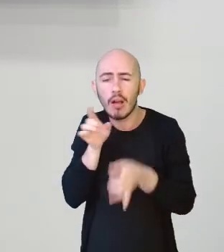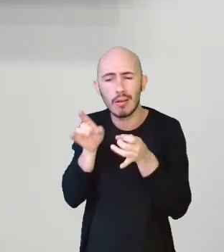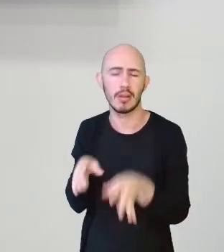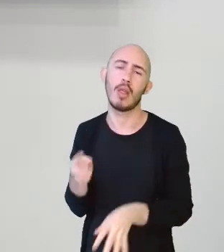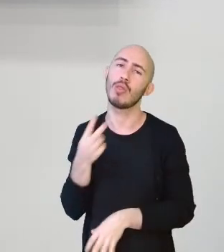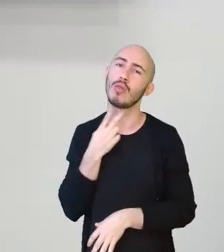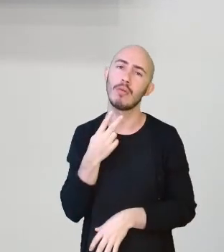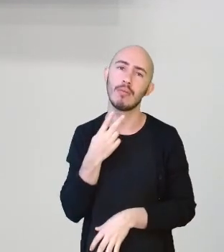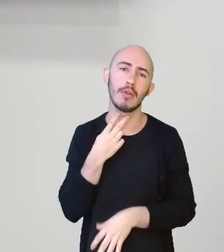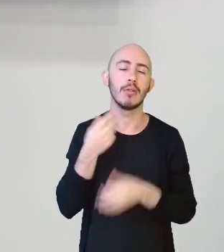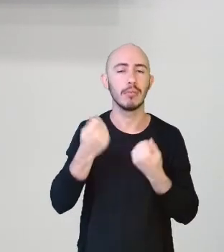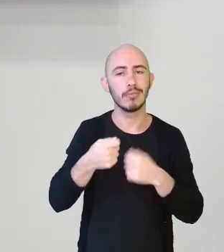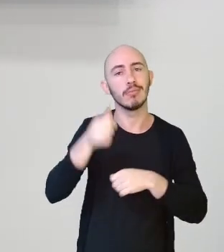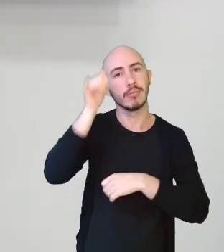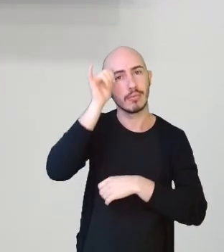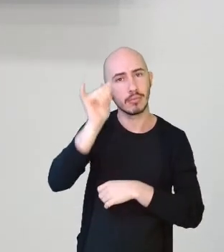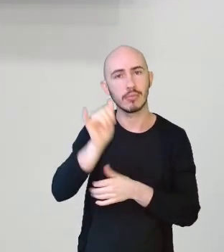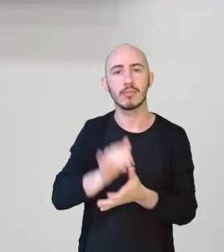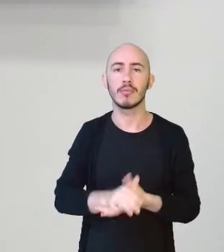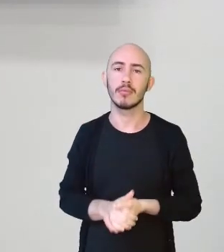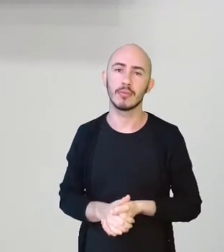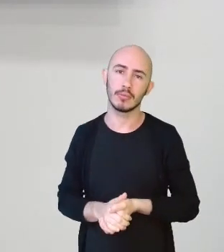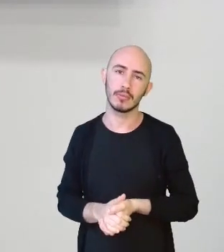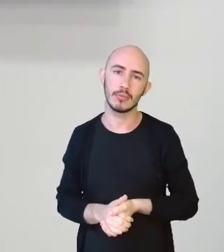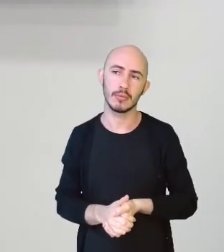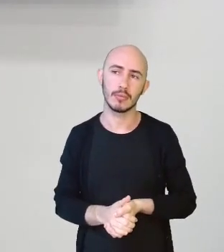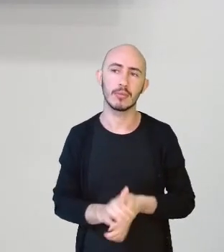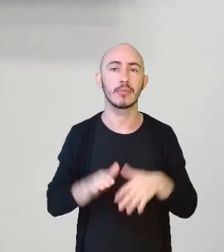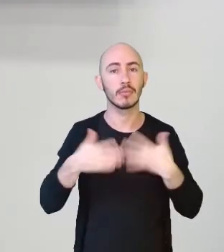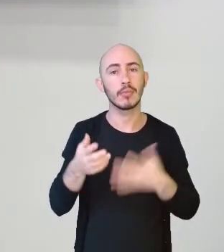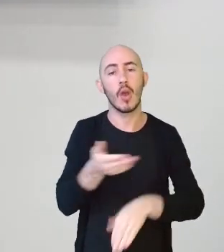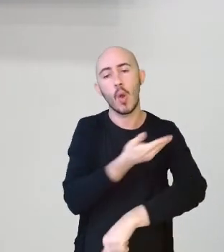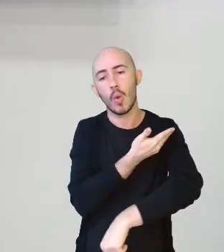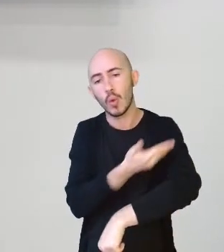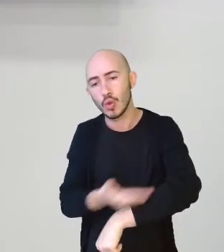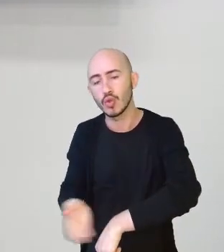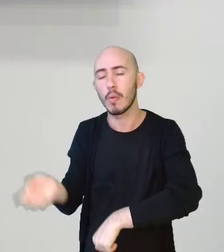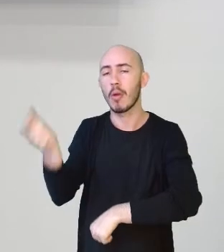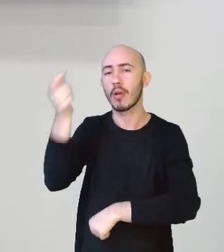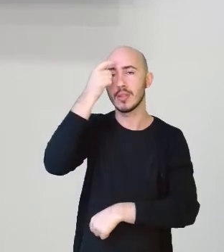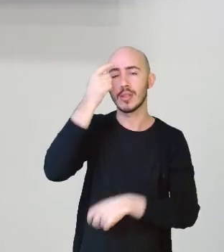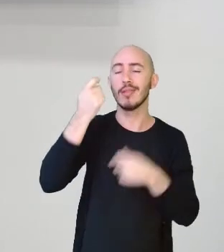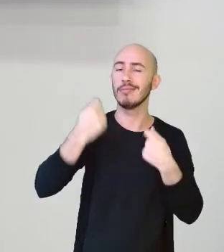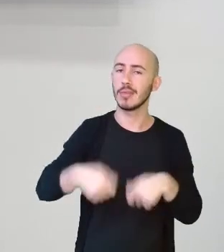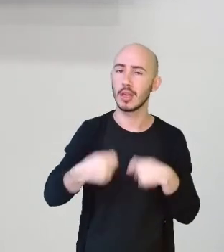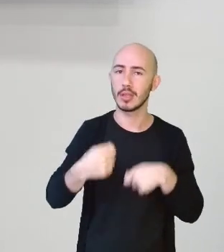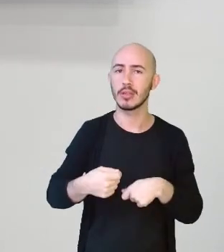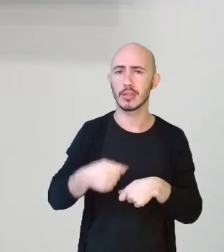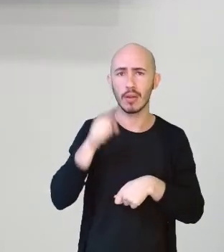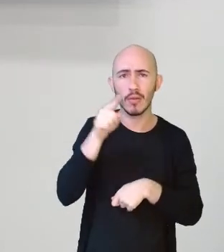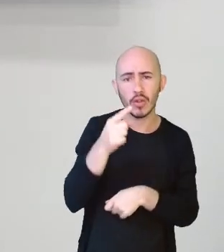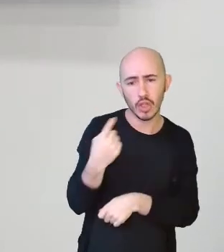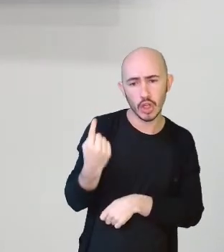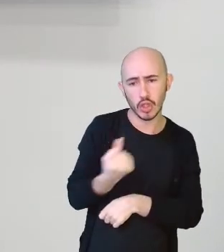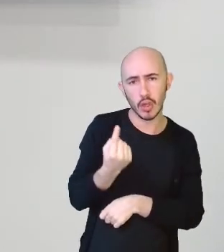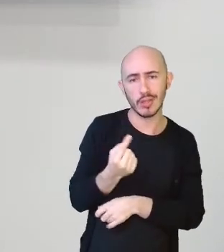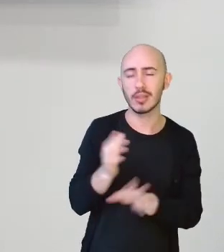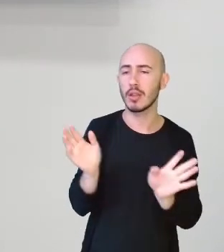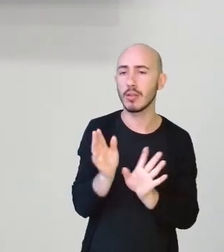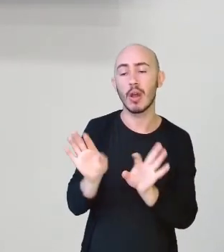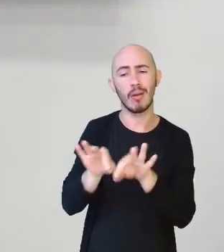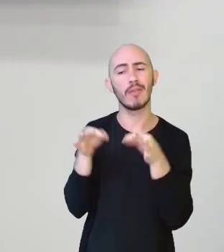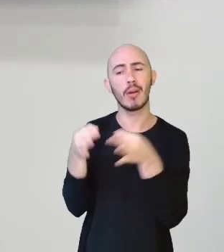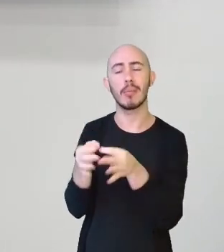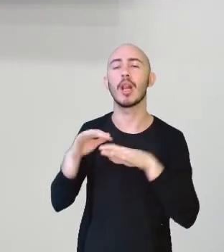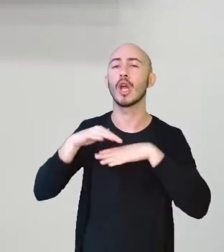não vai mais voltar. Então, vamos ter esse uso, esse hábito consciente. E não só você, fala com o pessoal da tua casa,